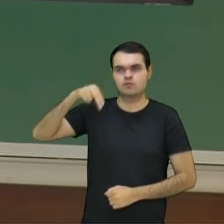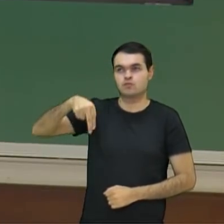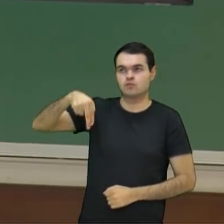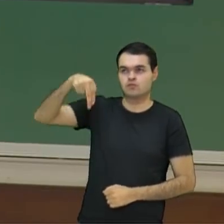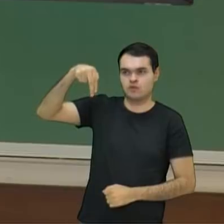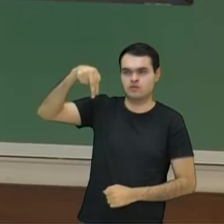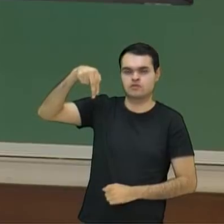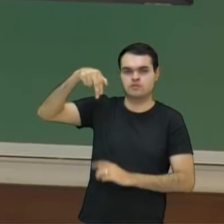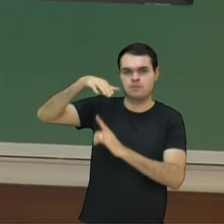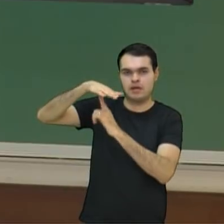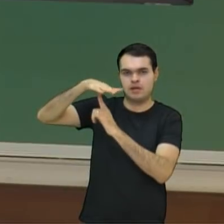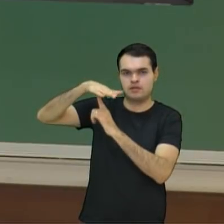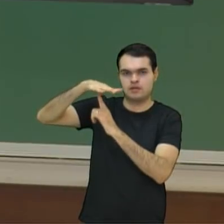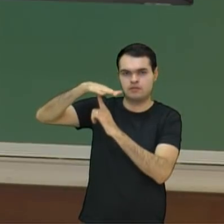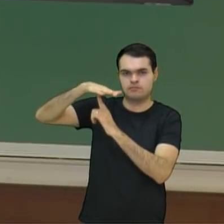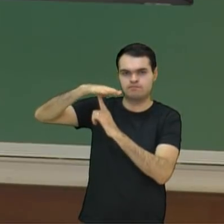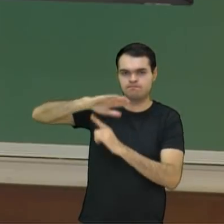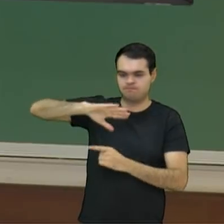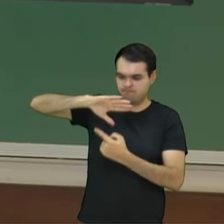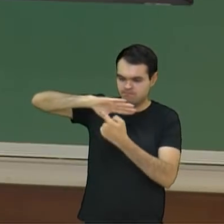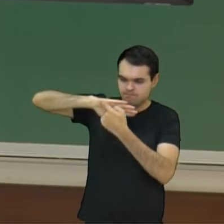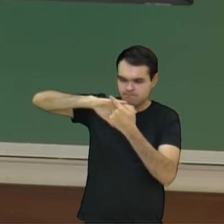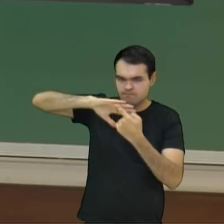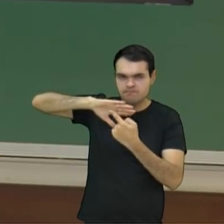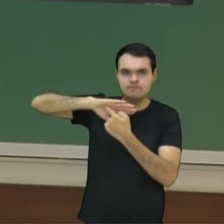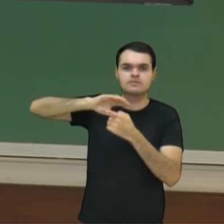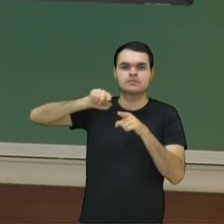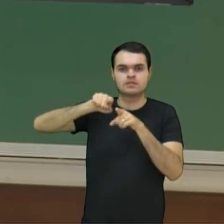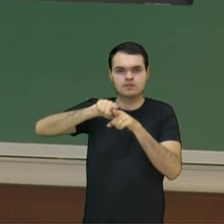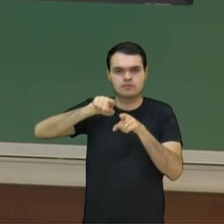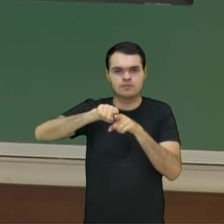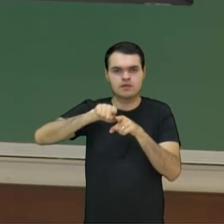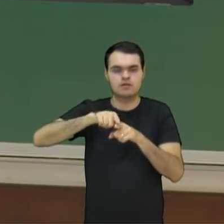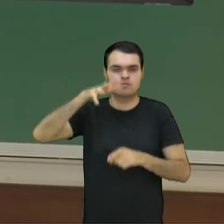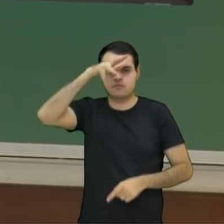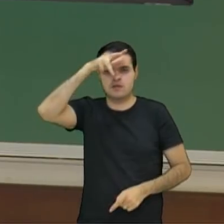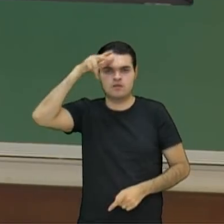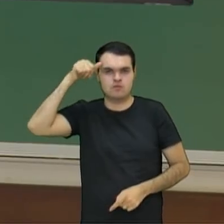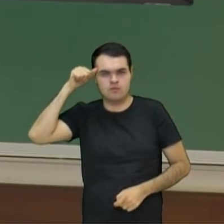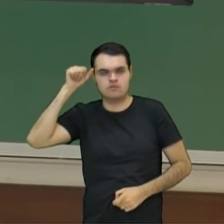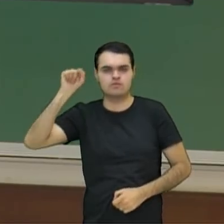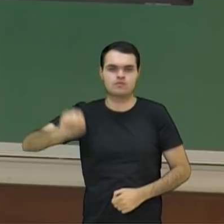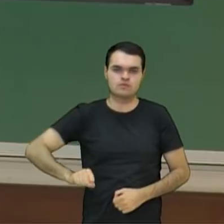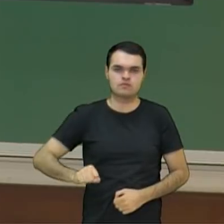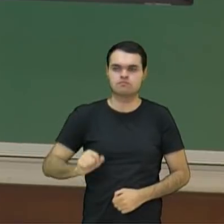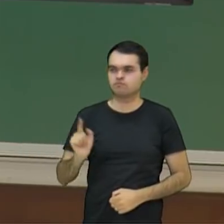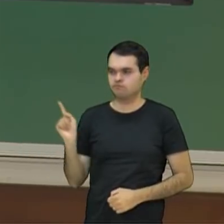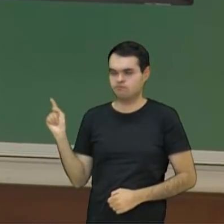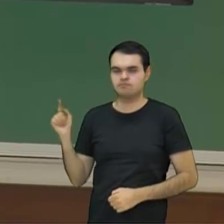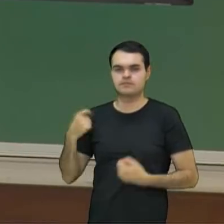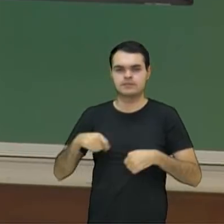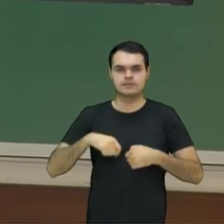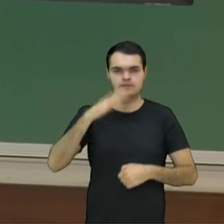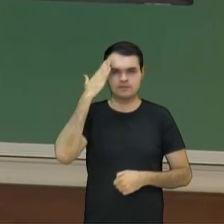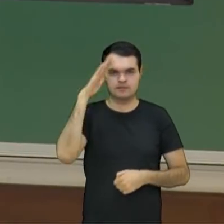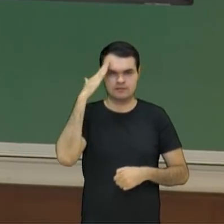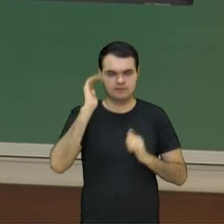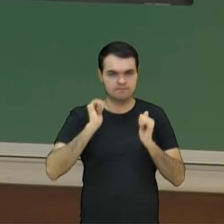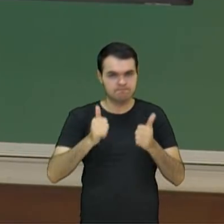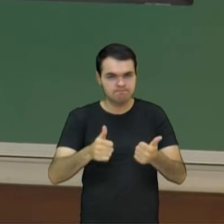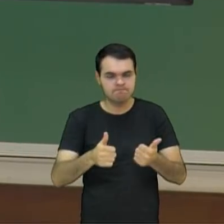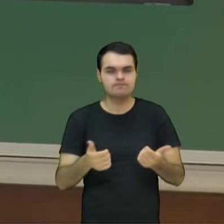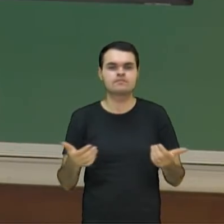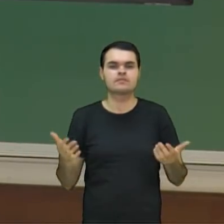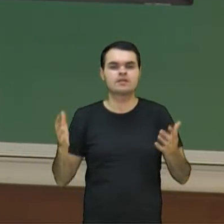nosso estado, do Paraná, e até para o Mato Grosso do Sul. Então, são as referências ali que a gente tem que entender, certo? E aí,